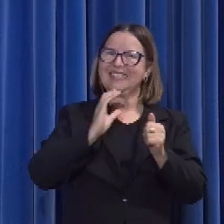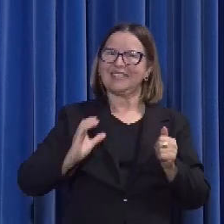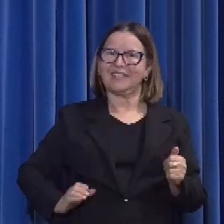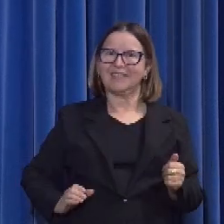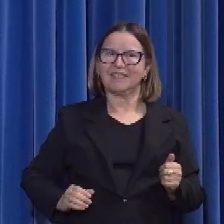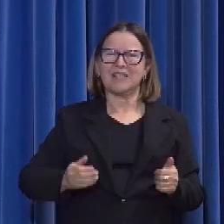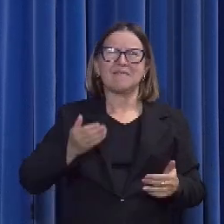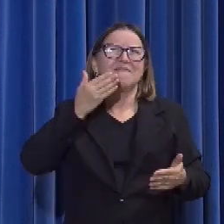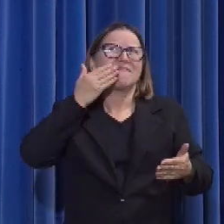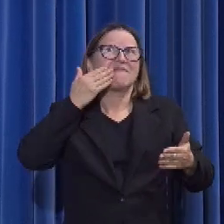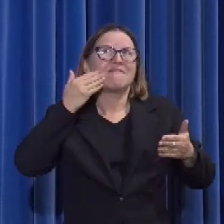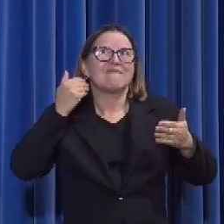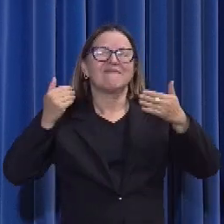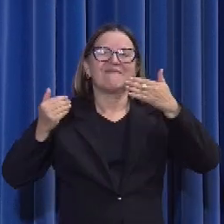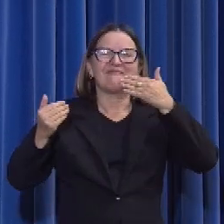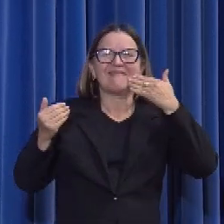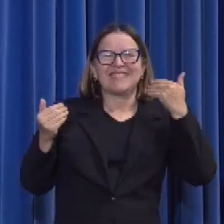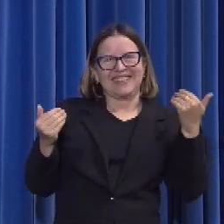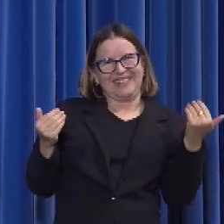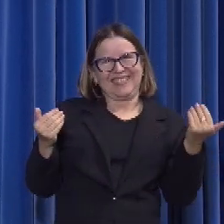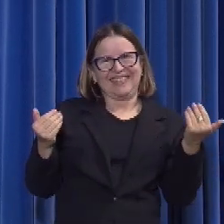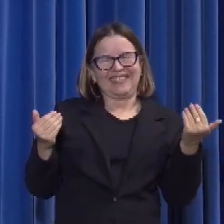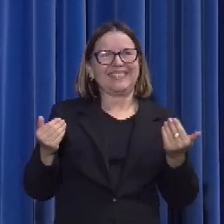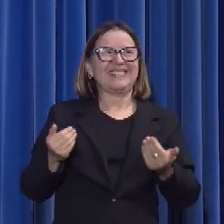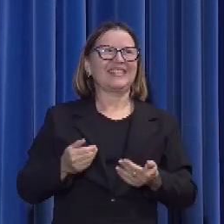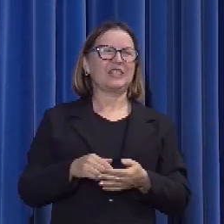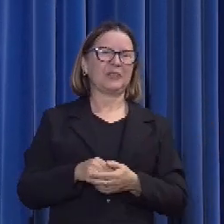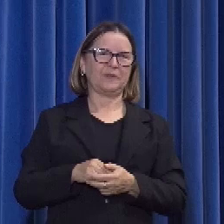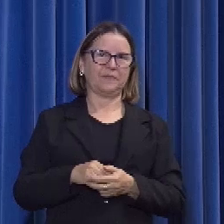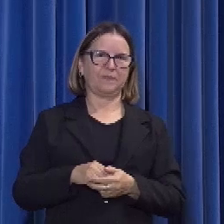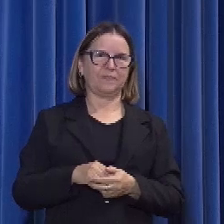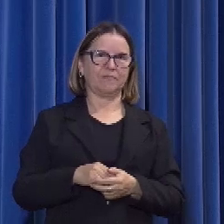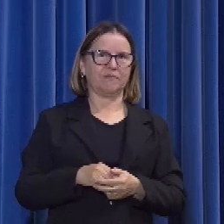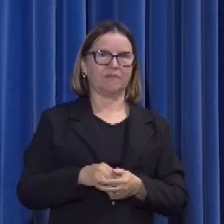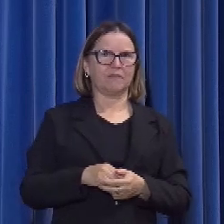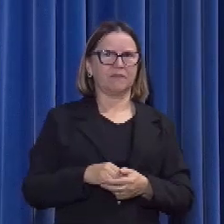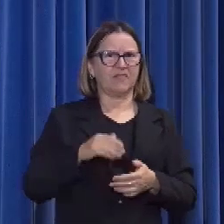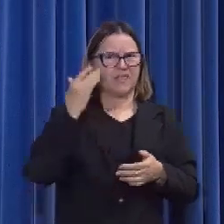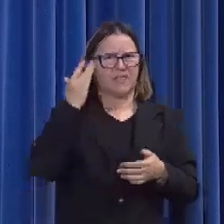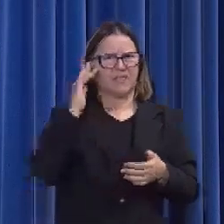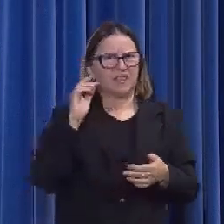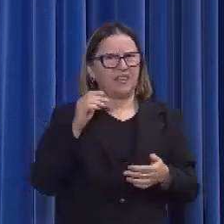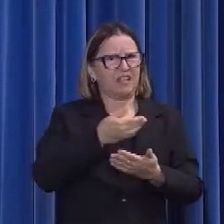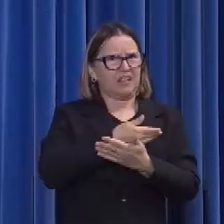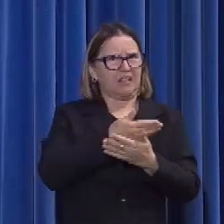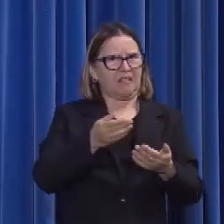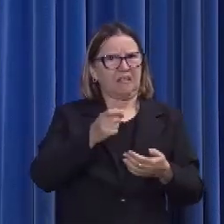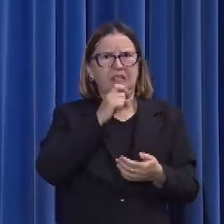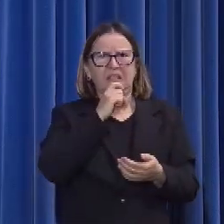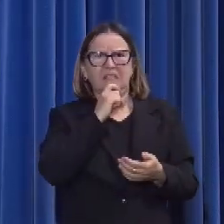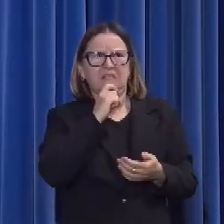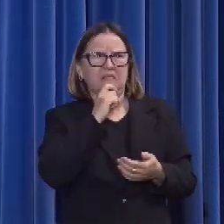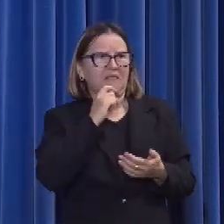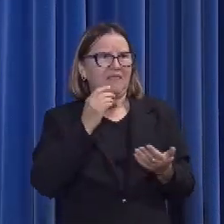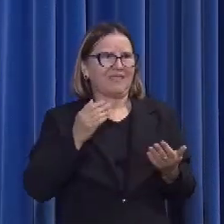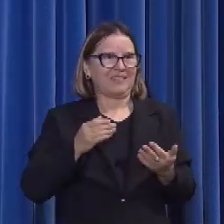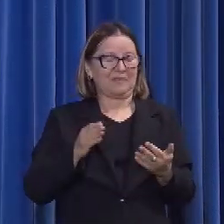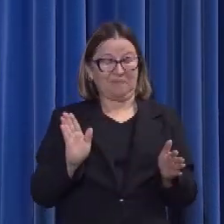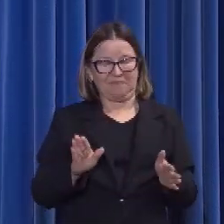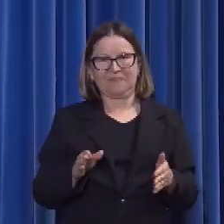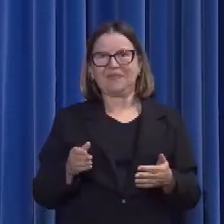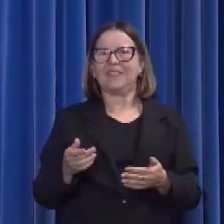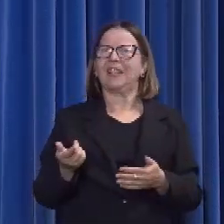é incomparavelmente melhor. Eu não sei se vocês estão com frio, se eu estou meio surdo. Vamos ler de